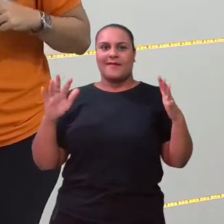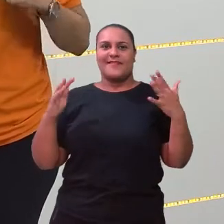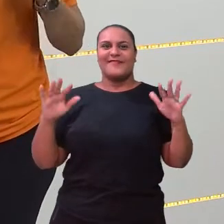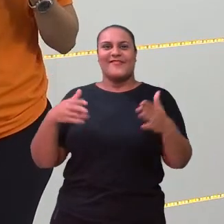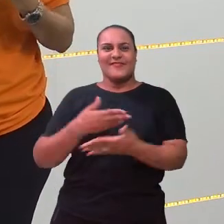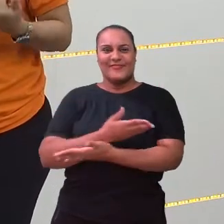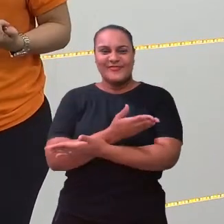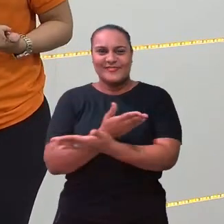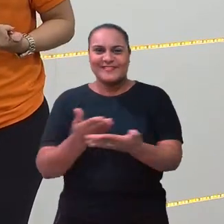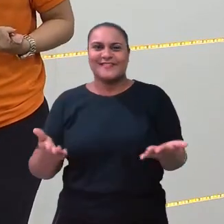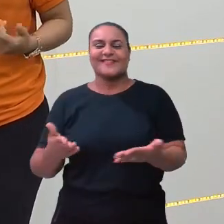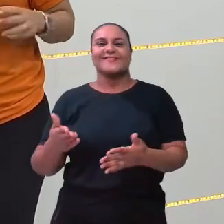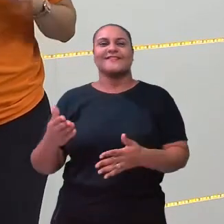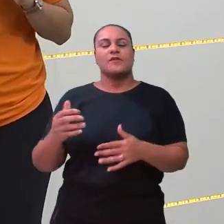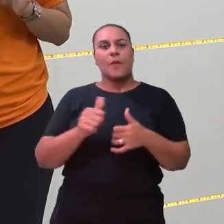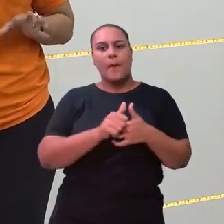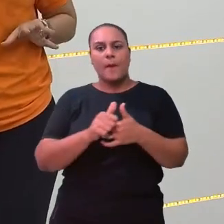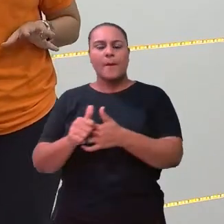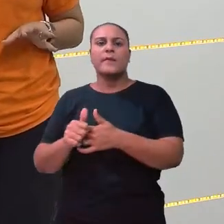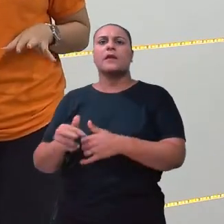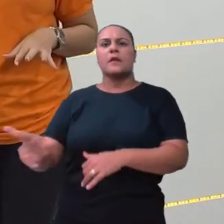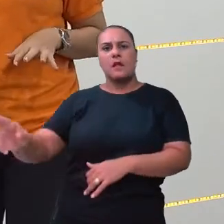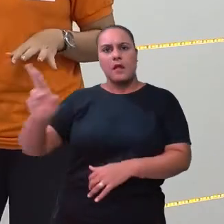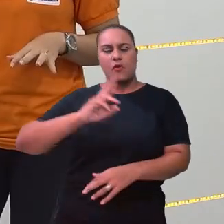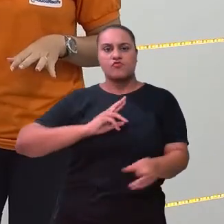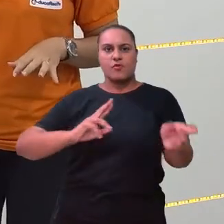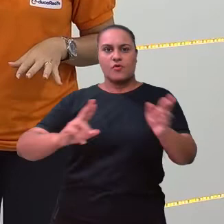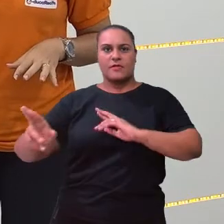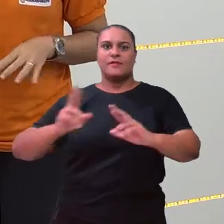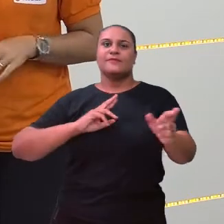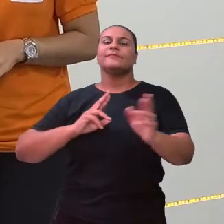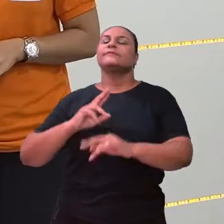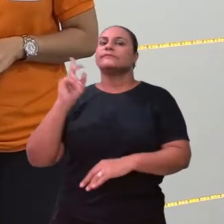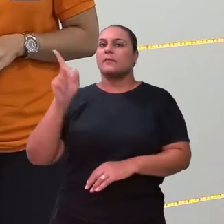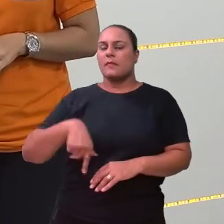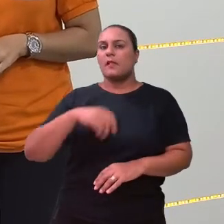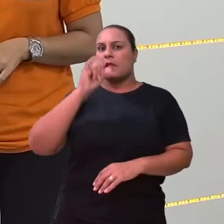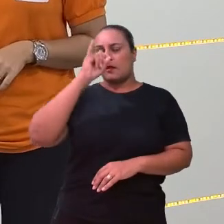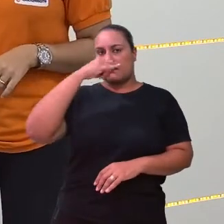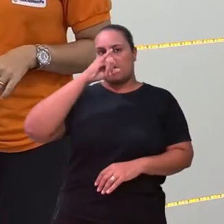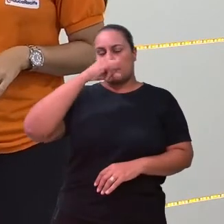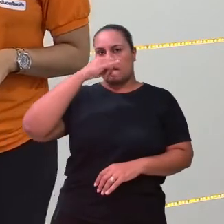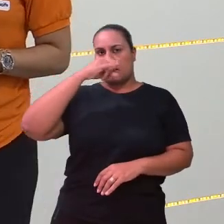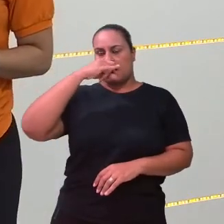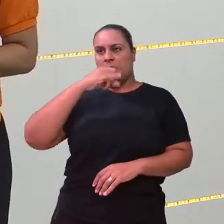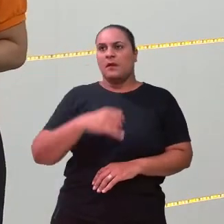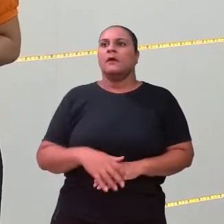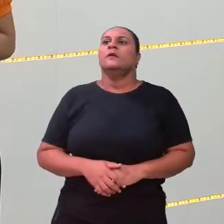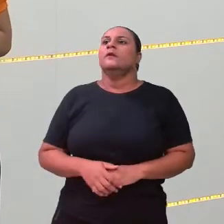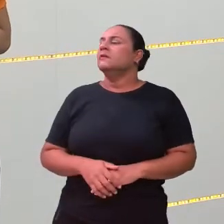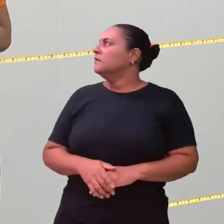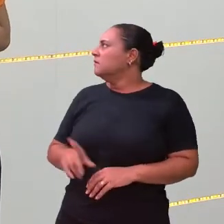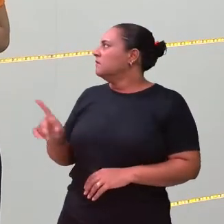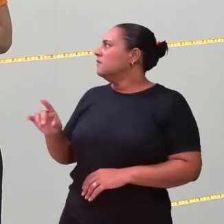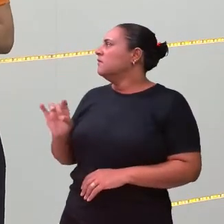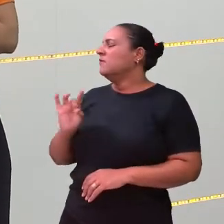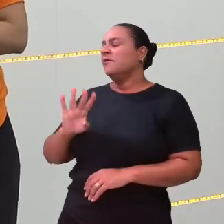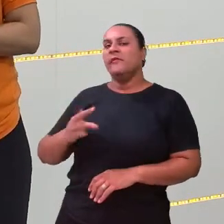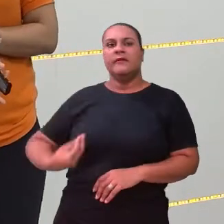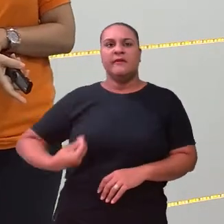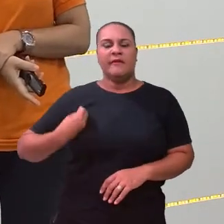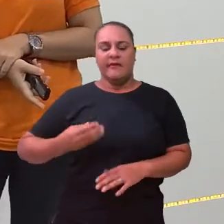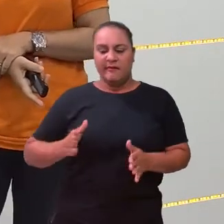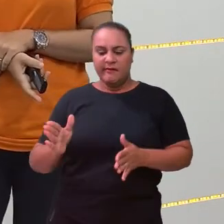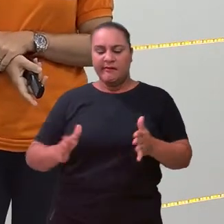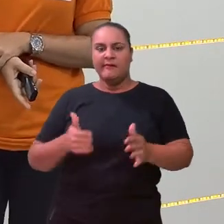turminha, vocês que estão acompanhando e dando as respostas. É o porco. Ele aqui, ó, só vive apenas